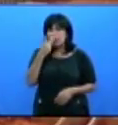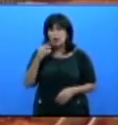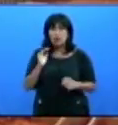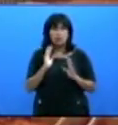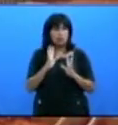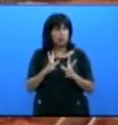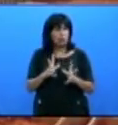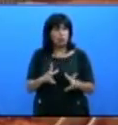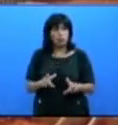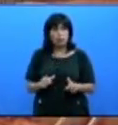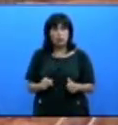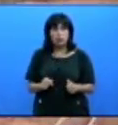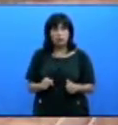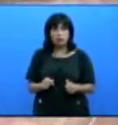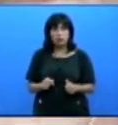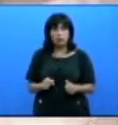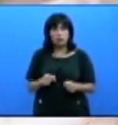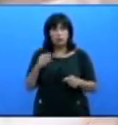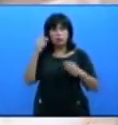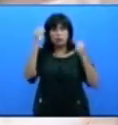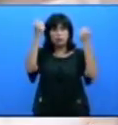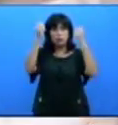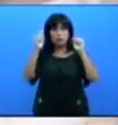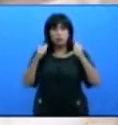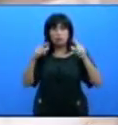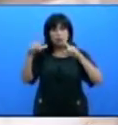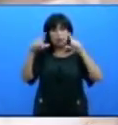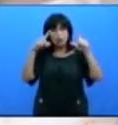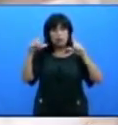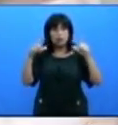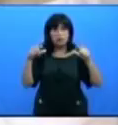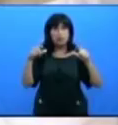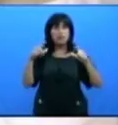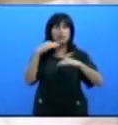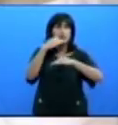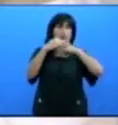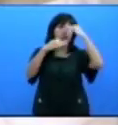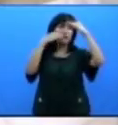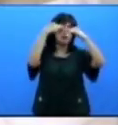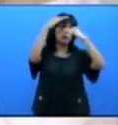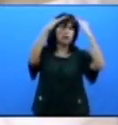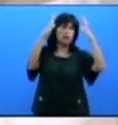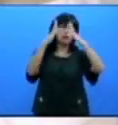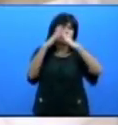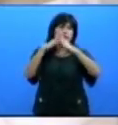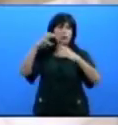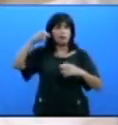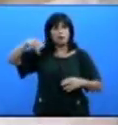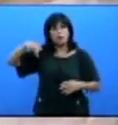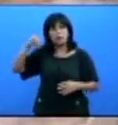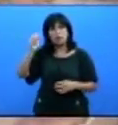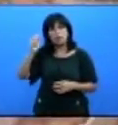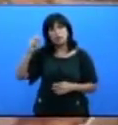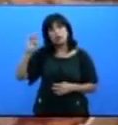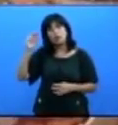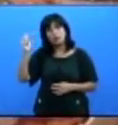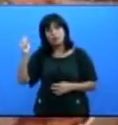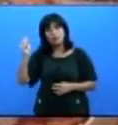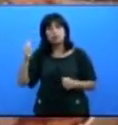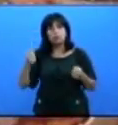toda a comunidade as imagens da construção da Casa Mata. Essas imagens aí que estão